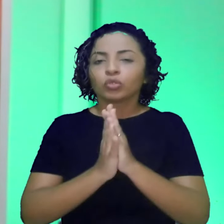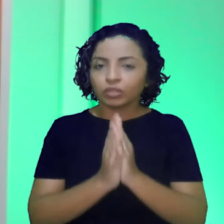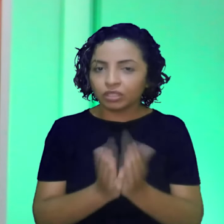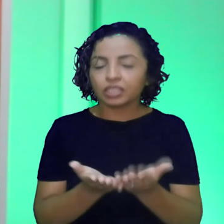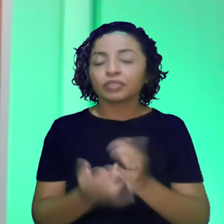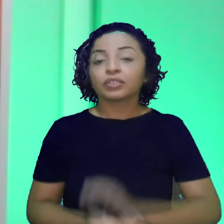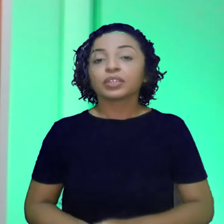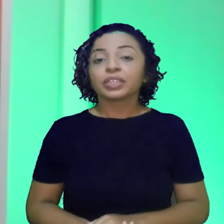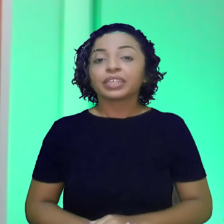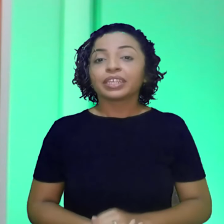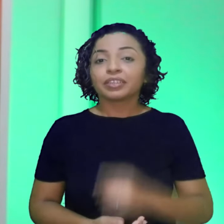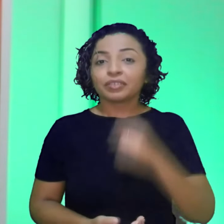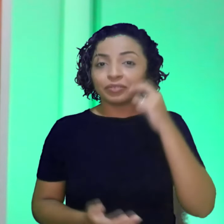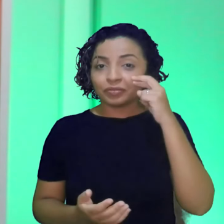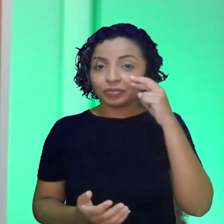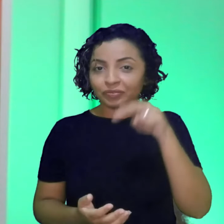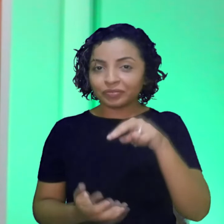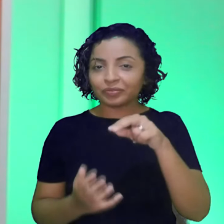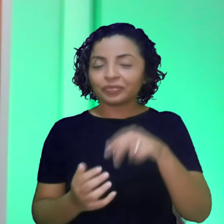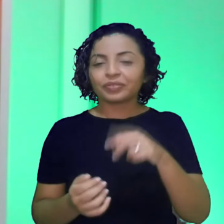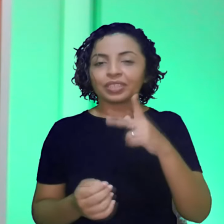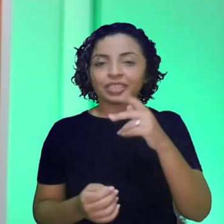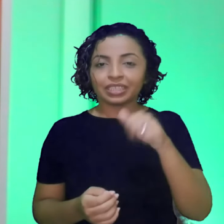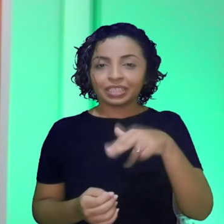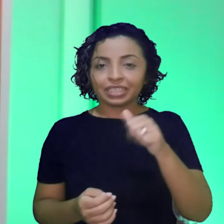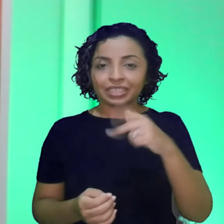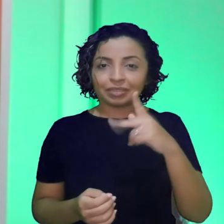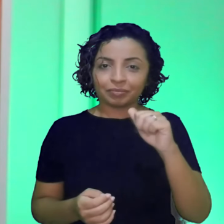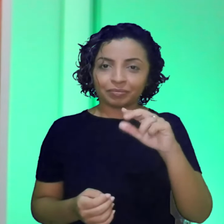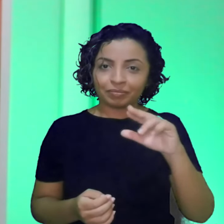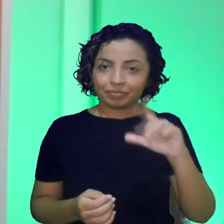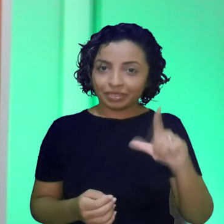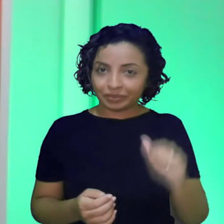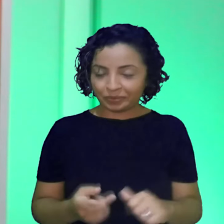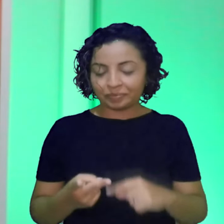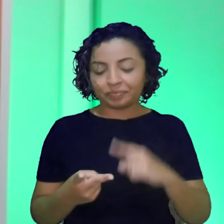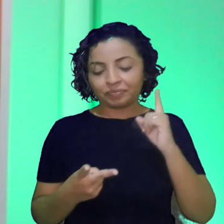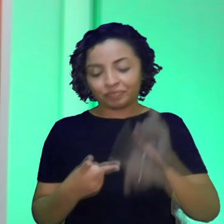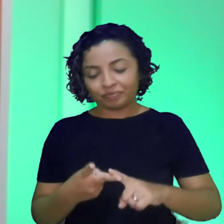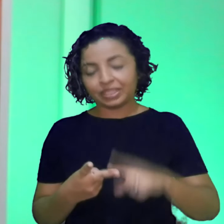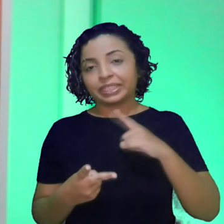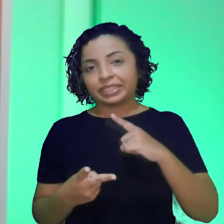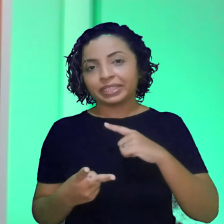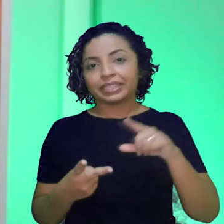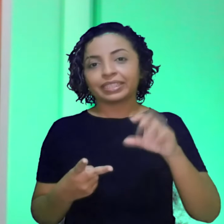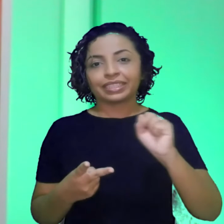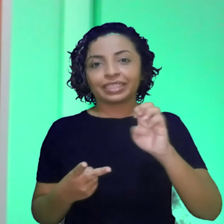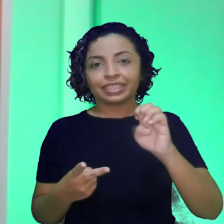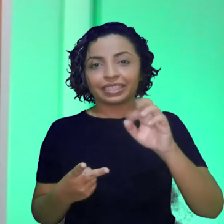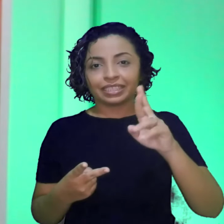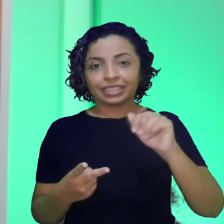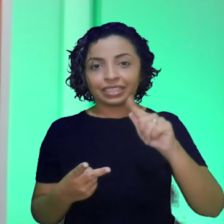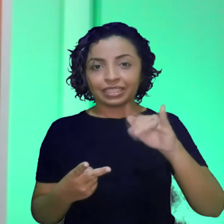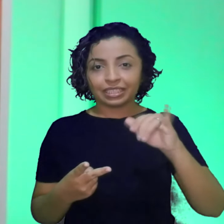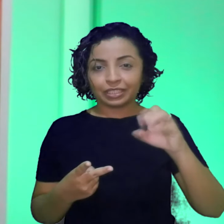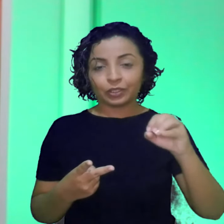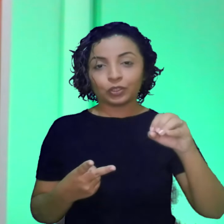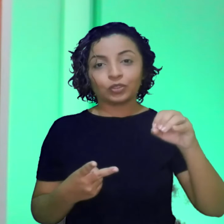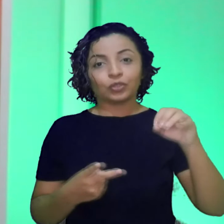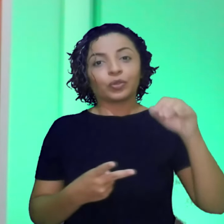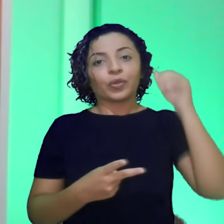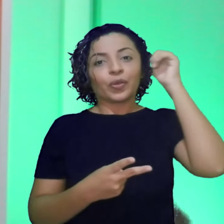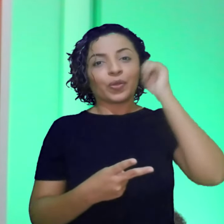livro. Vamos dar uma conferida nesse novo livro da Ana Paula Maia. Temos também Sérgio Santana, A Dama de Branco.